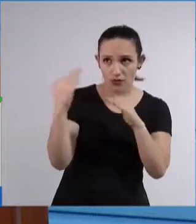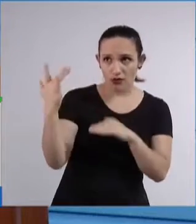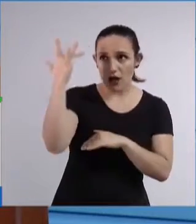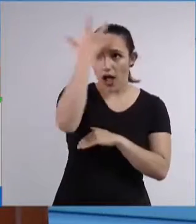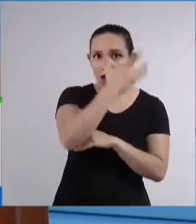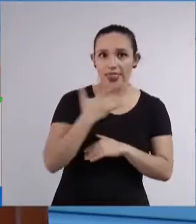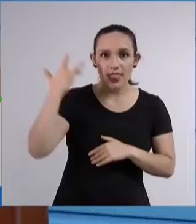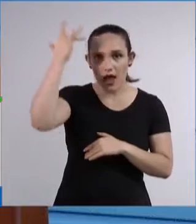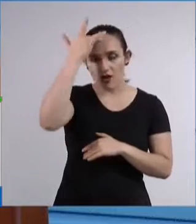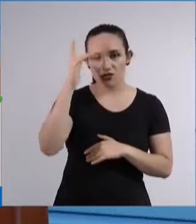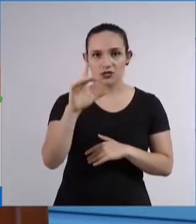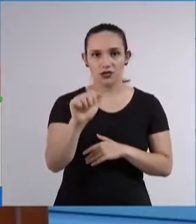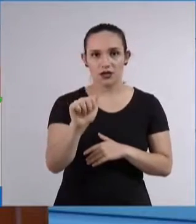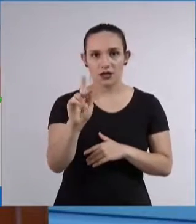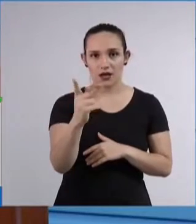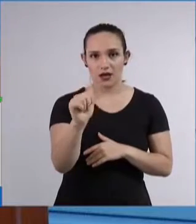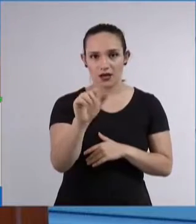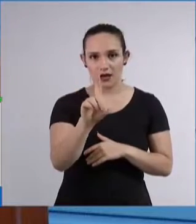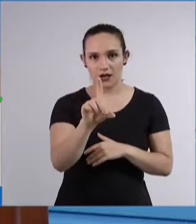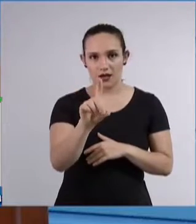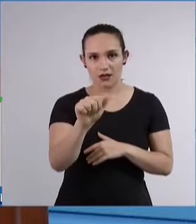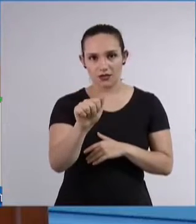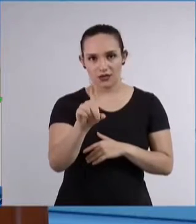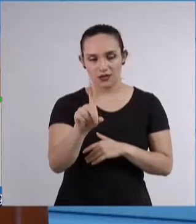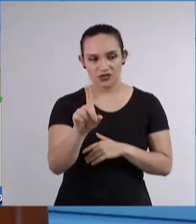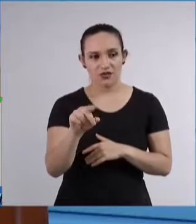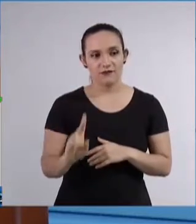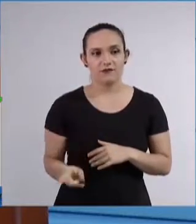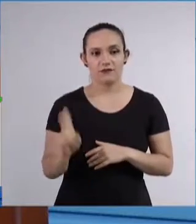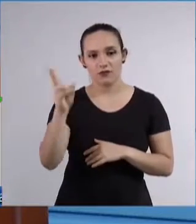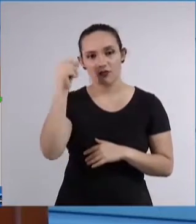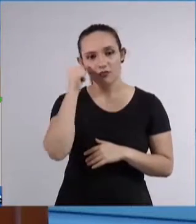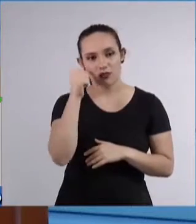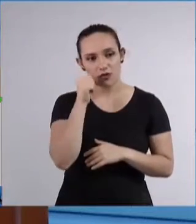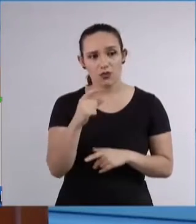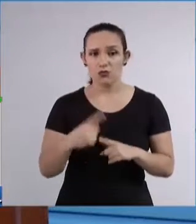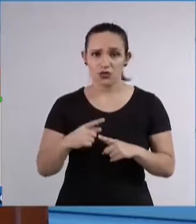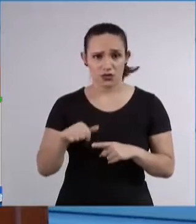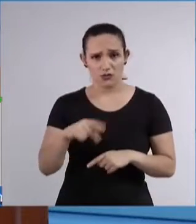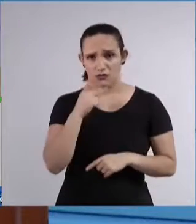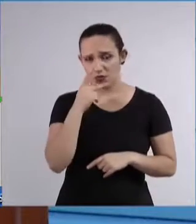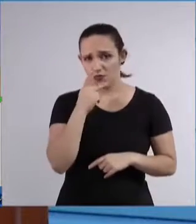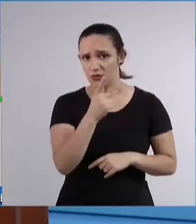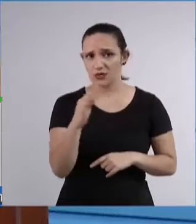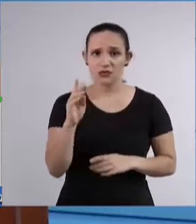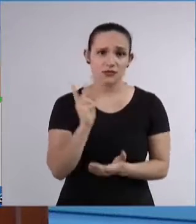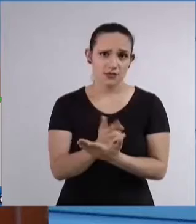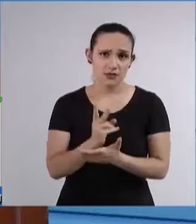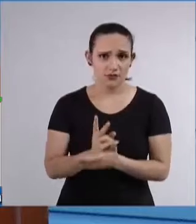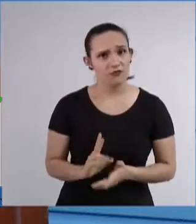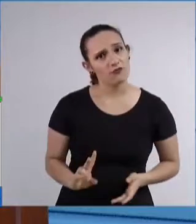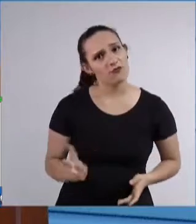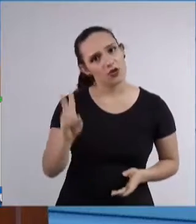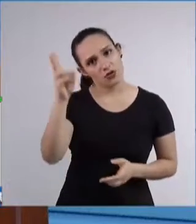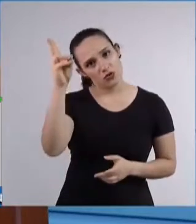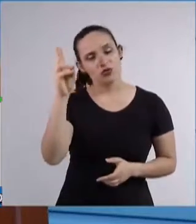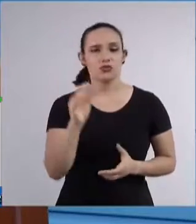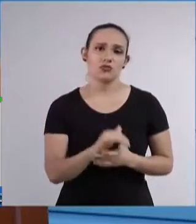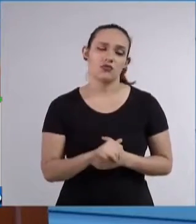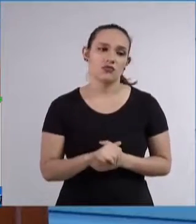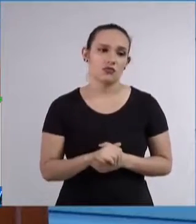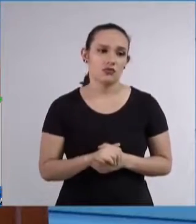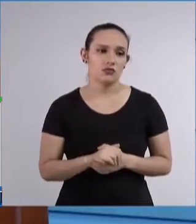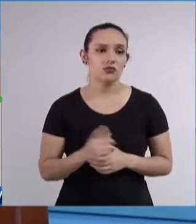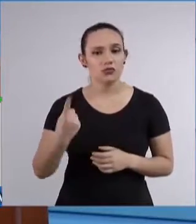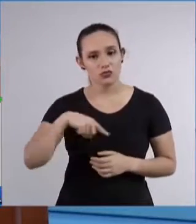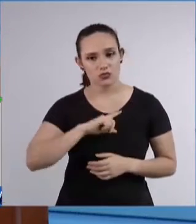projeto que vai valorizar a mulher, aliás, continuar valorizando, porque o Partido dos Trabalhadores criou, inclusive, com o Estado de Ministério,